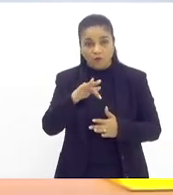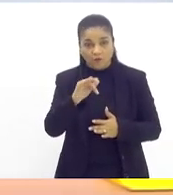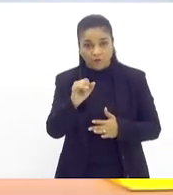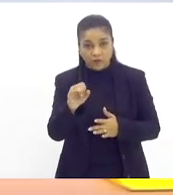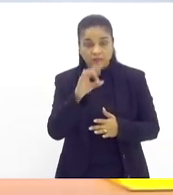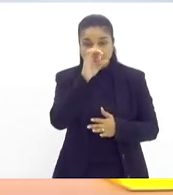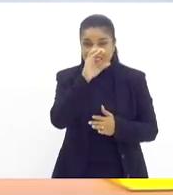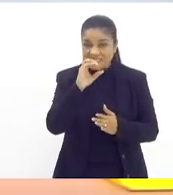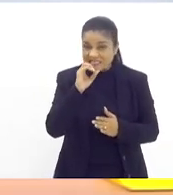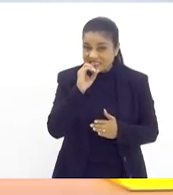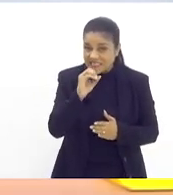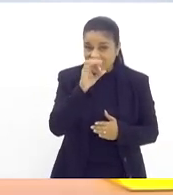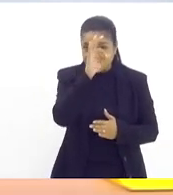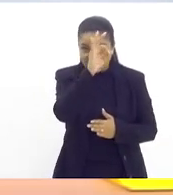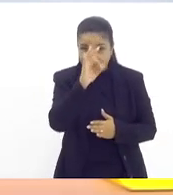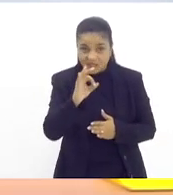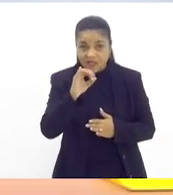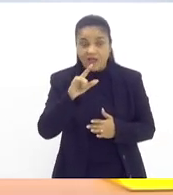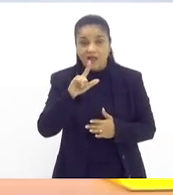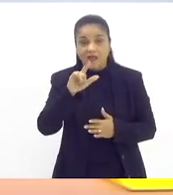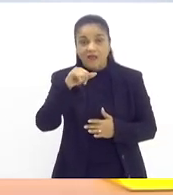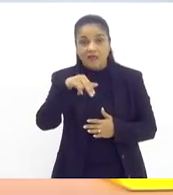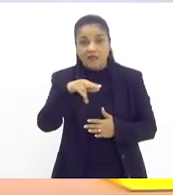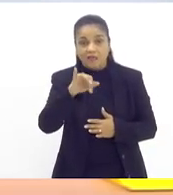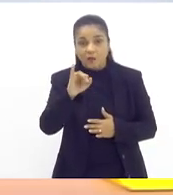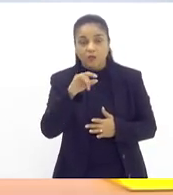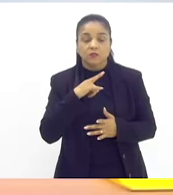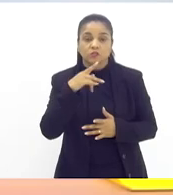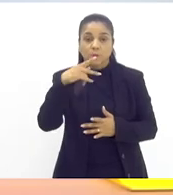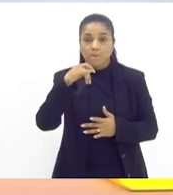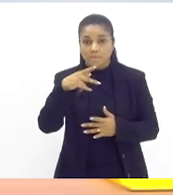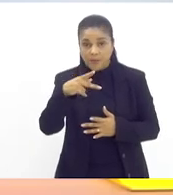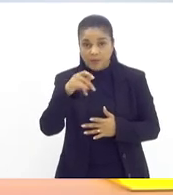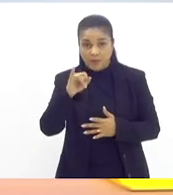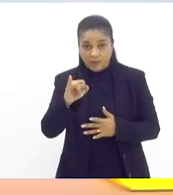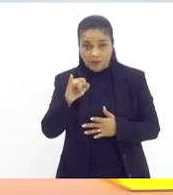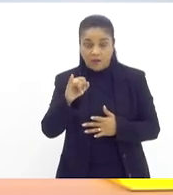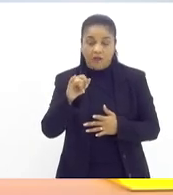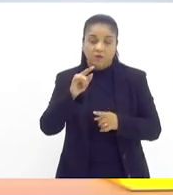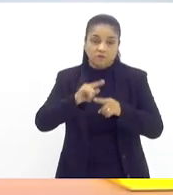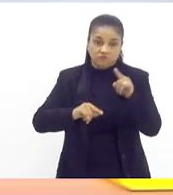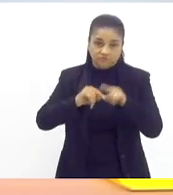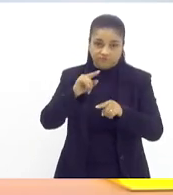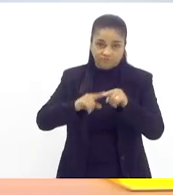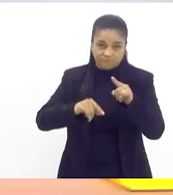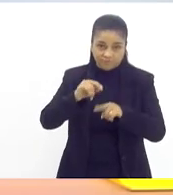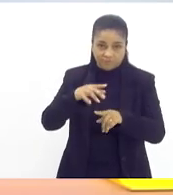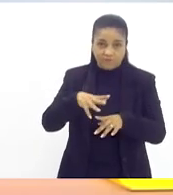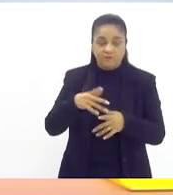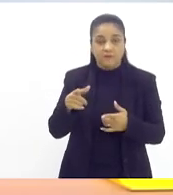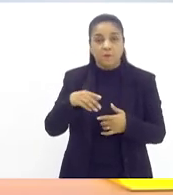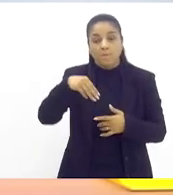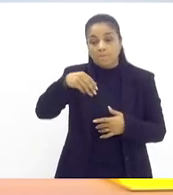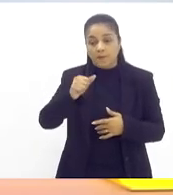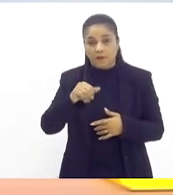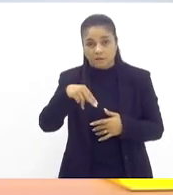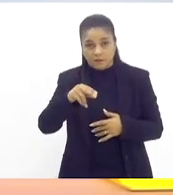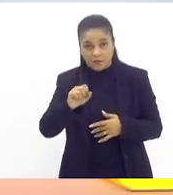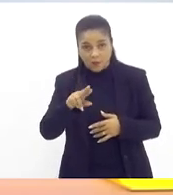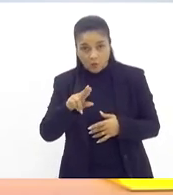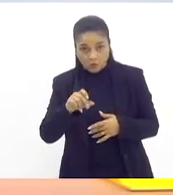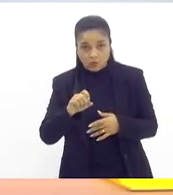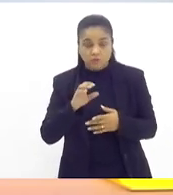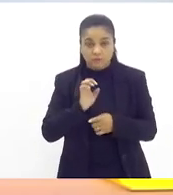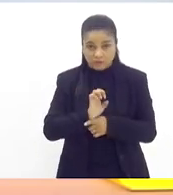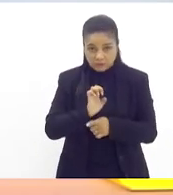alíquota de IPI de todos os produtos que não são fabricados na Zona Franca de Manaus, e você criaria, aí você passaria a cobrar a contribuição sobre bens e